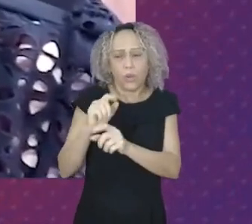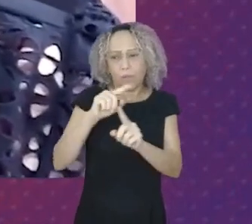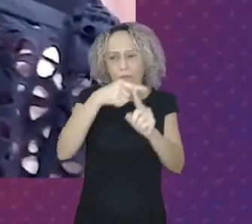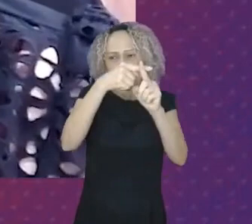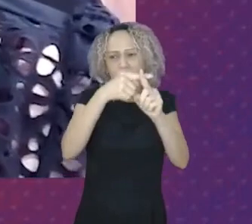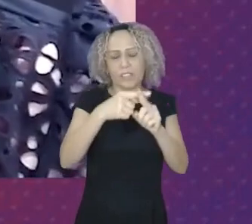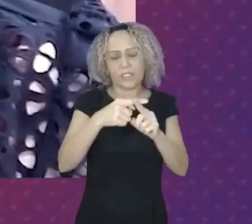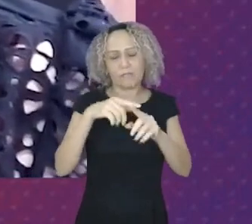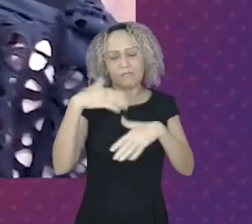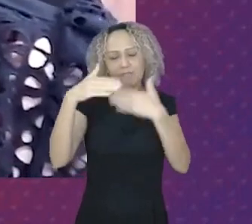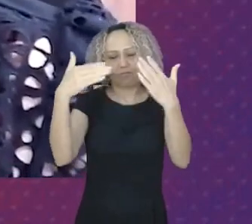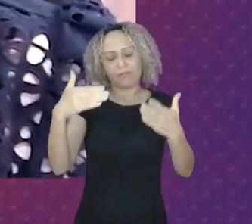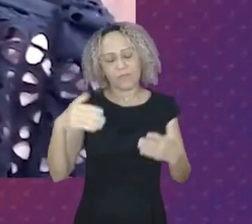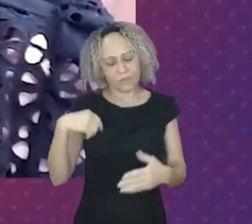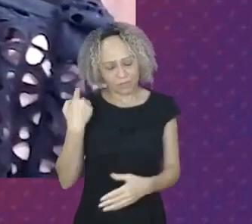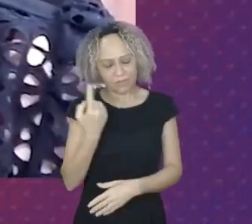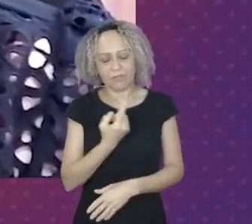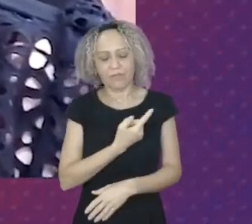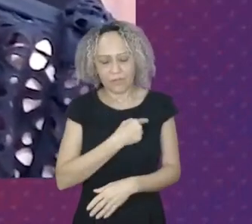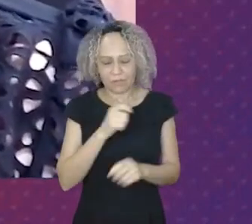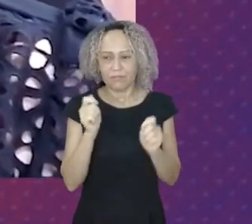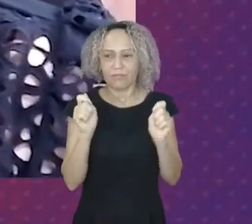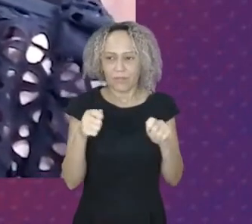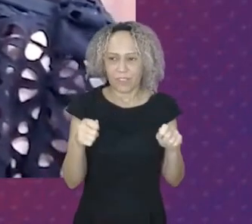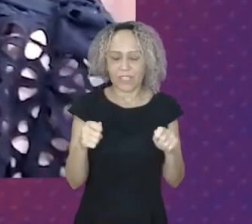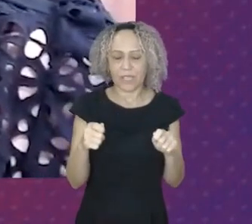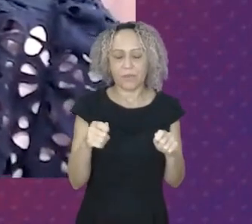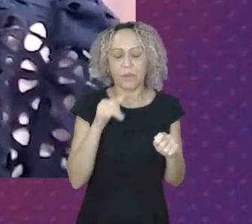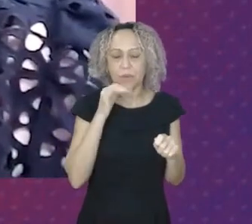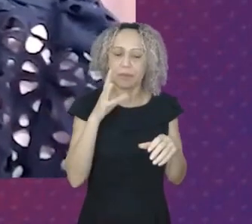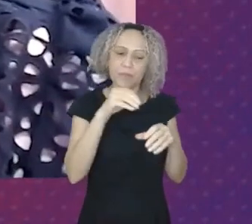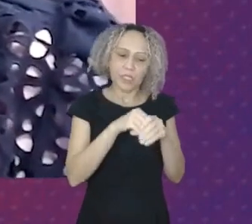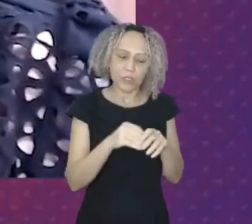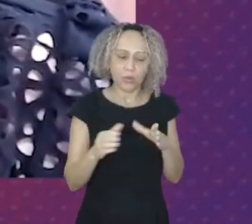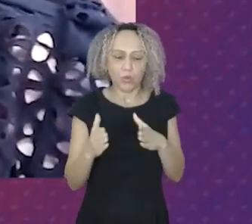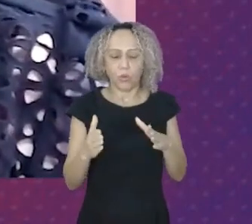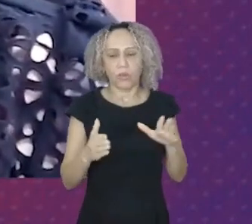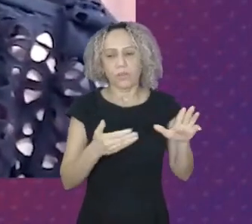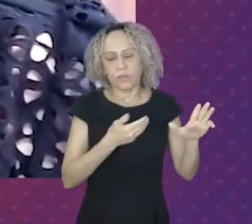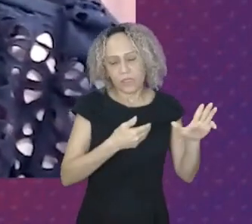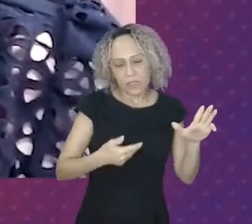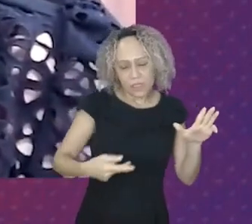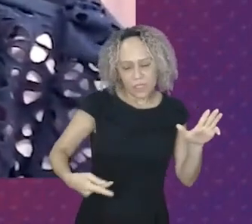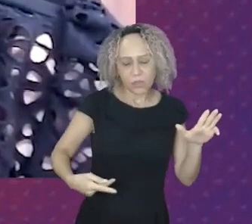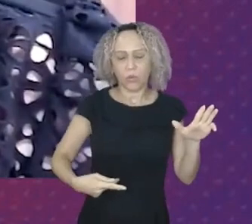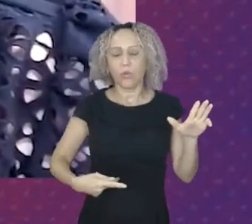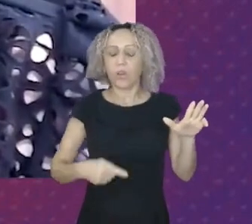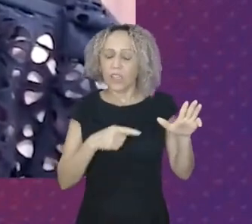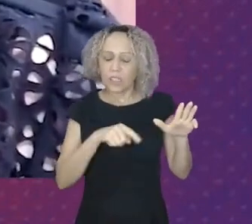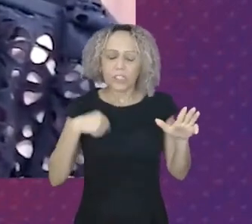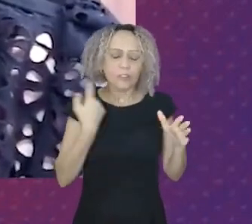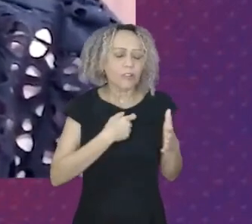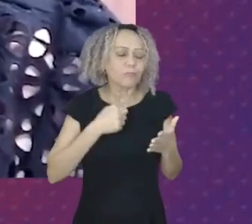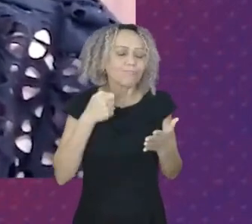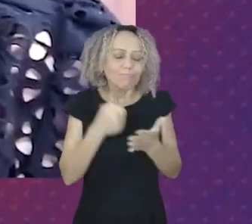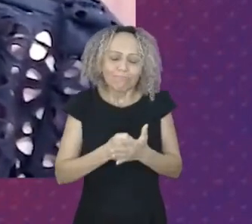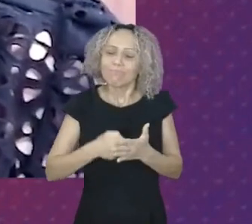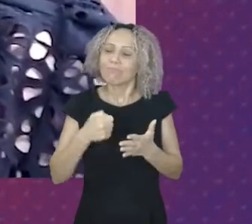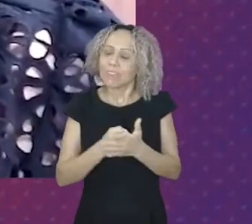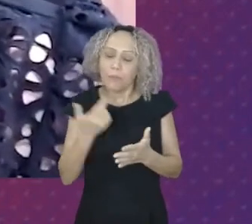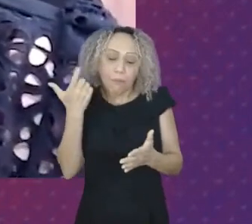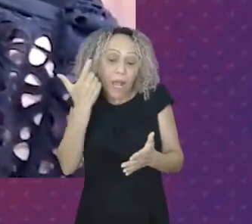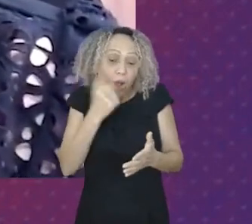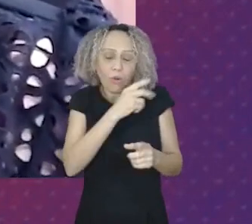estamos vendo acontecendo no governo do presidente Lula, num governo que nós lutamos tanto e tanto